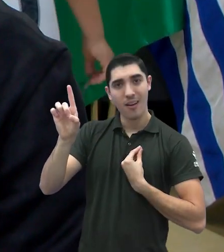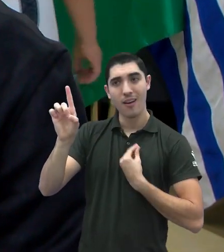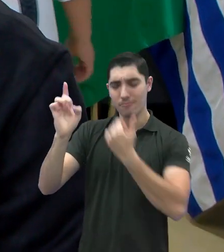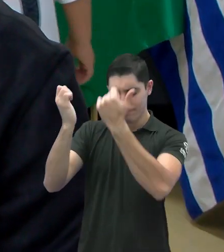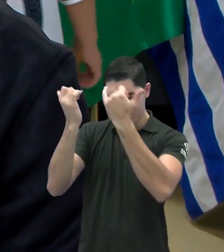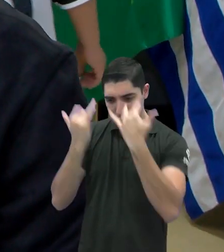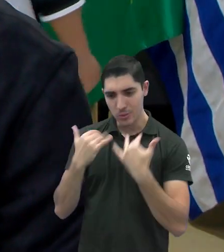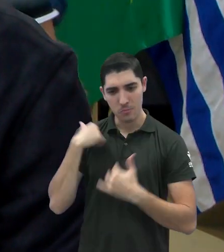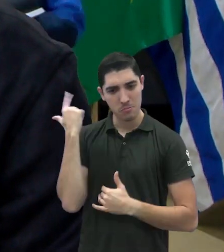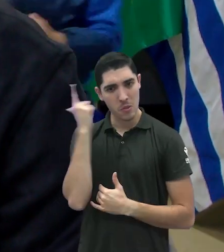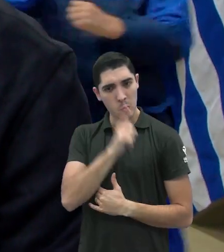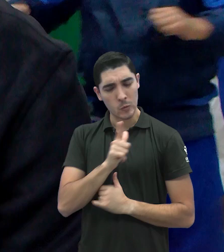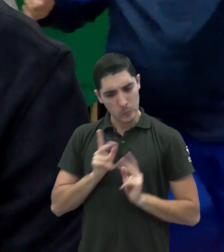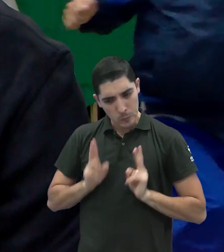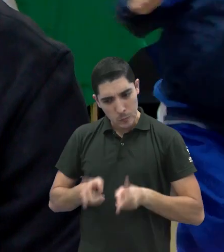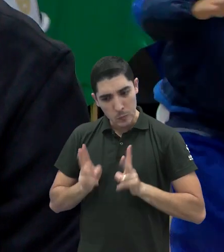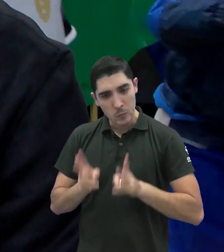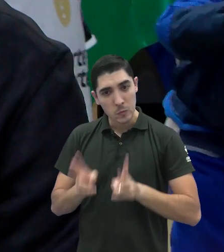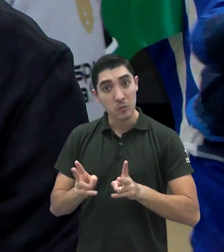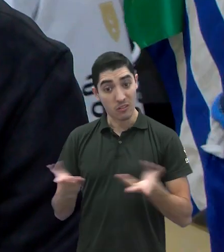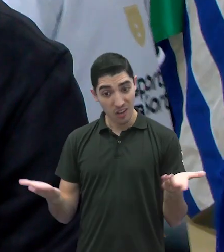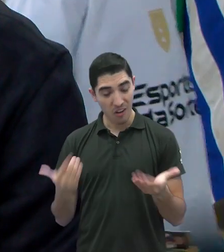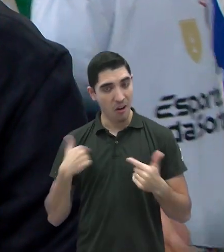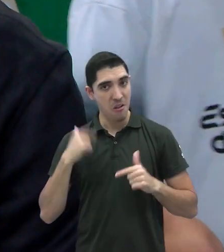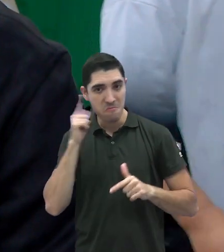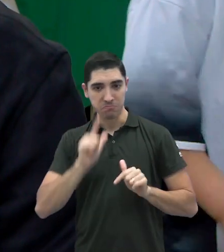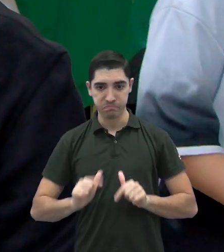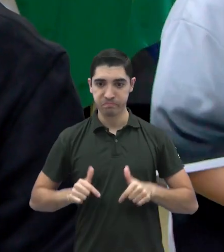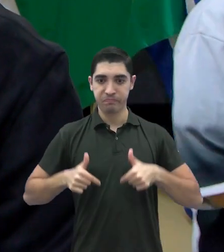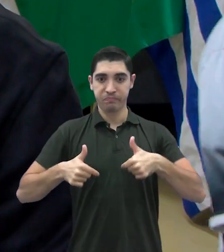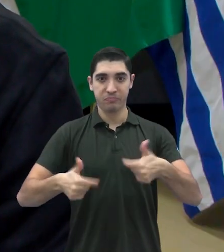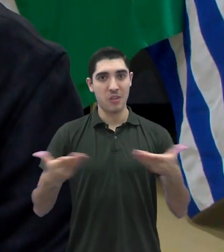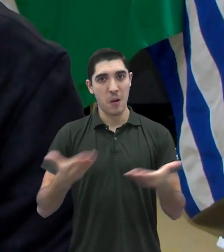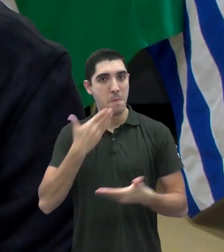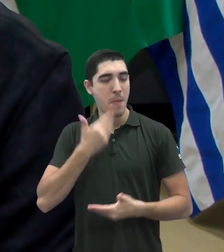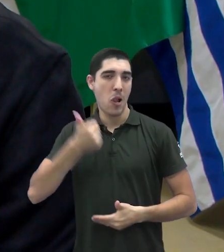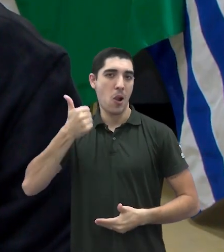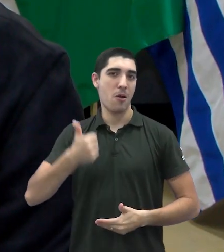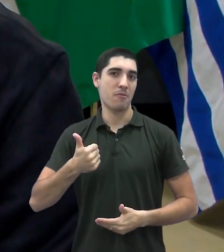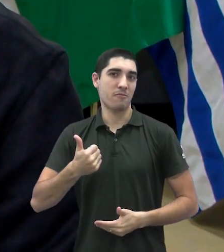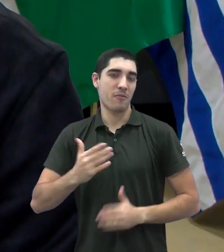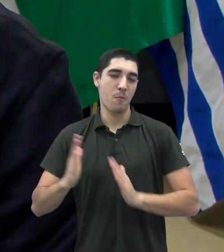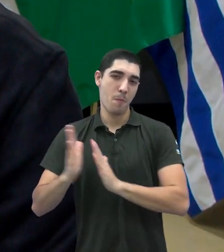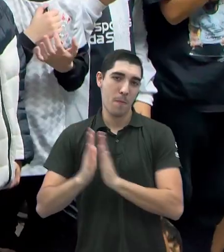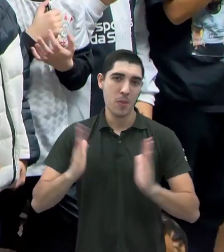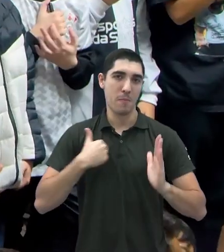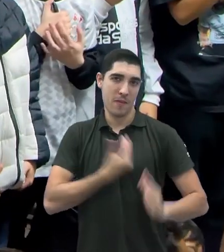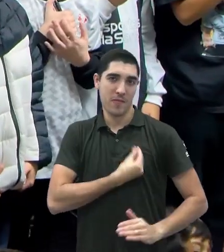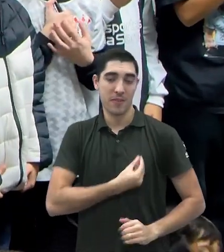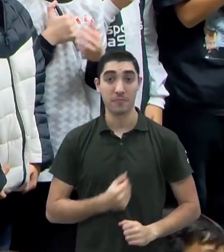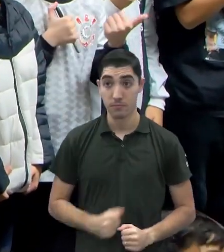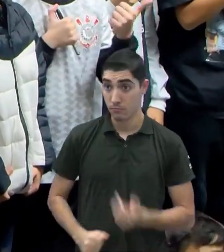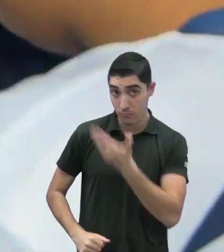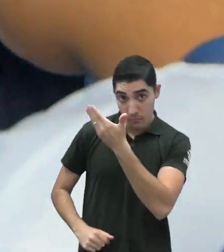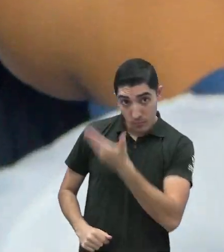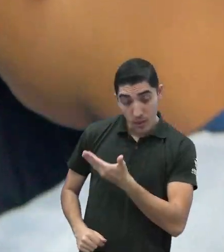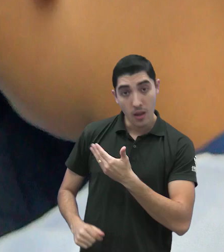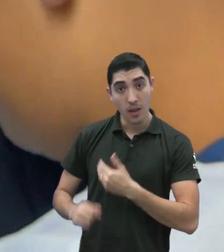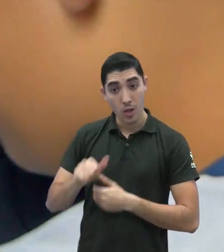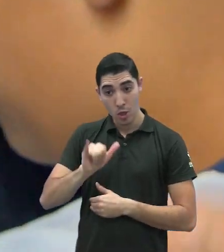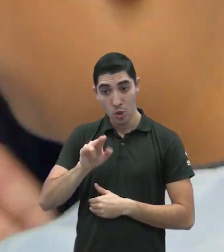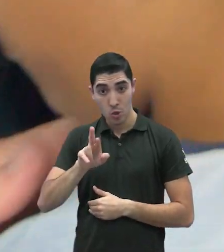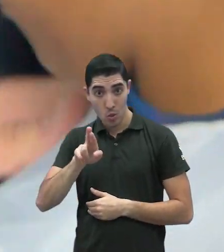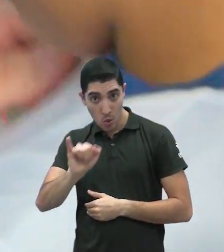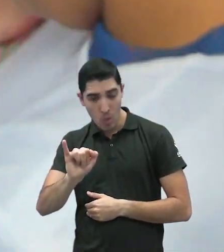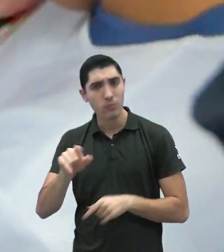autorizou para que eu passasse por isso, senão não estaria vivendo o que eu estou vivendo hoje, no meu melhor momento. Muito solícito, o